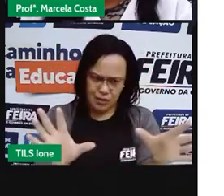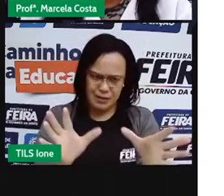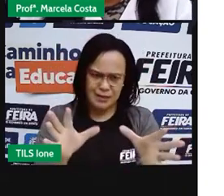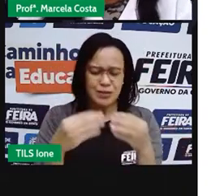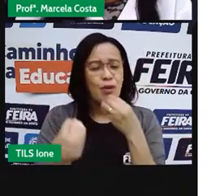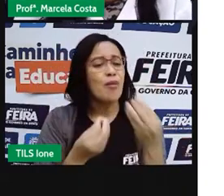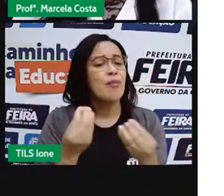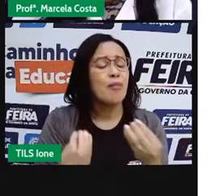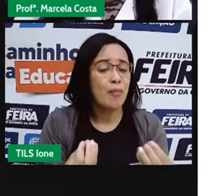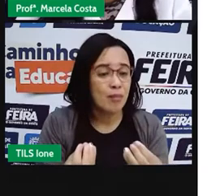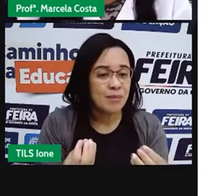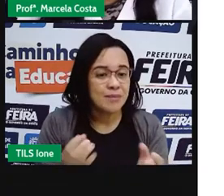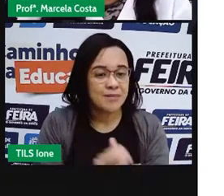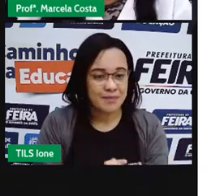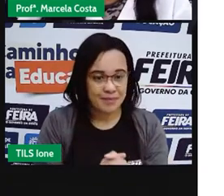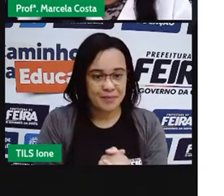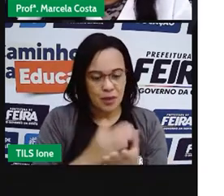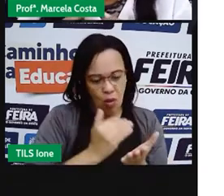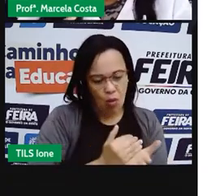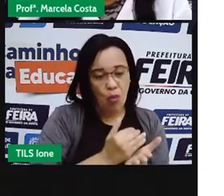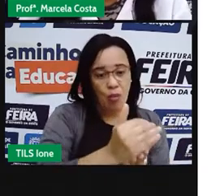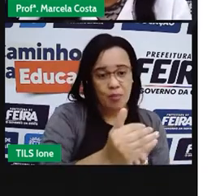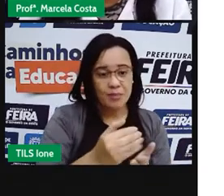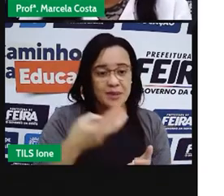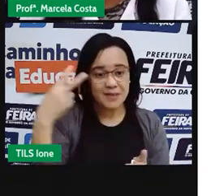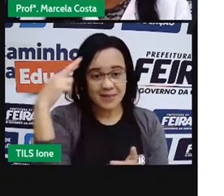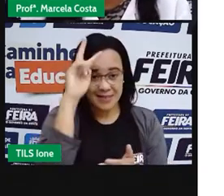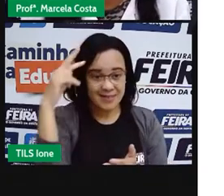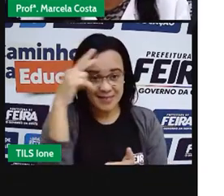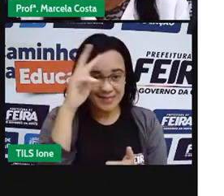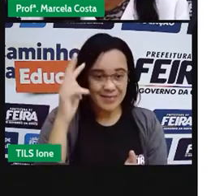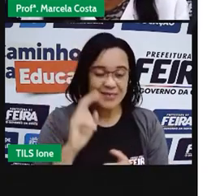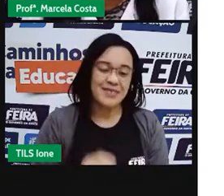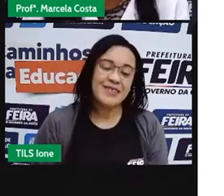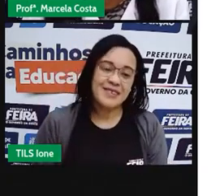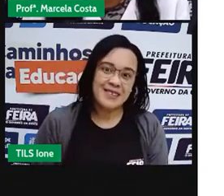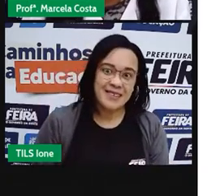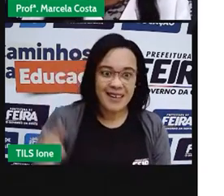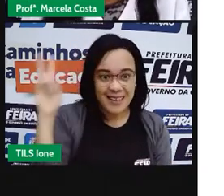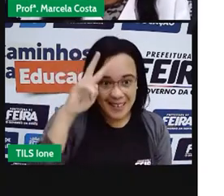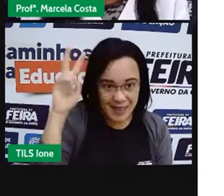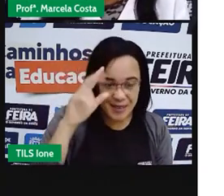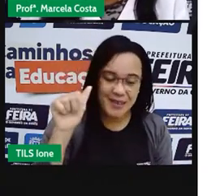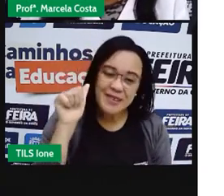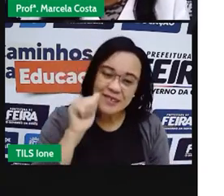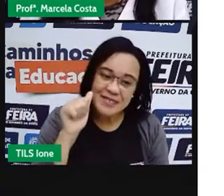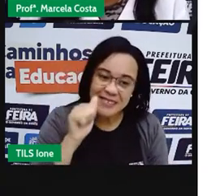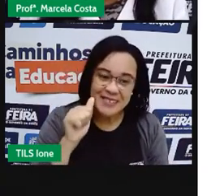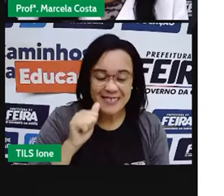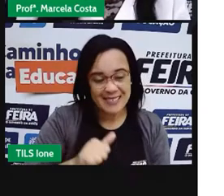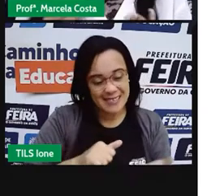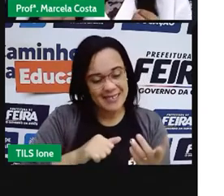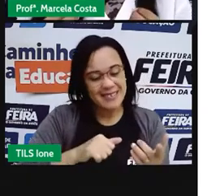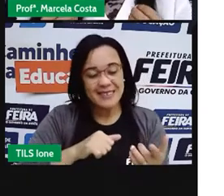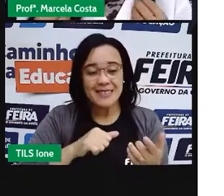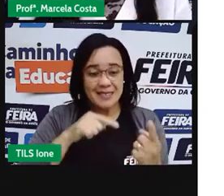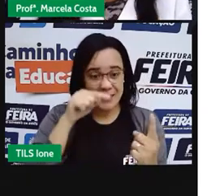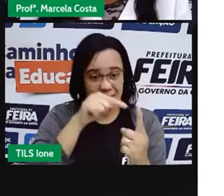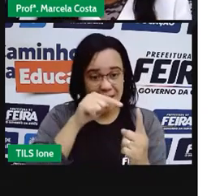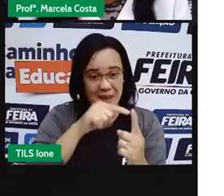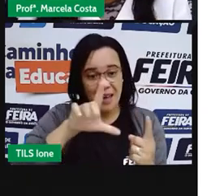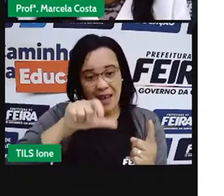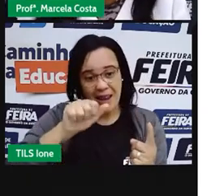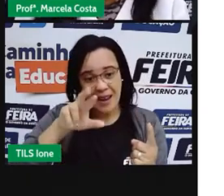o início ali que mostra a situação, problema, foi a curiosidade de Laura. Ela queria saber se